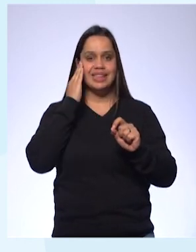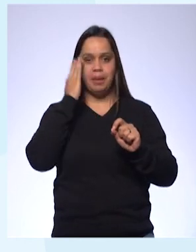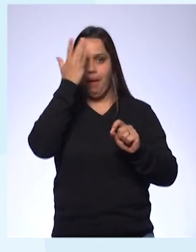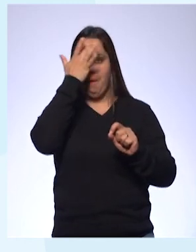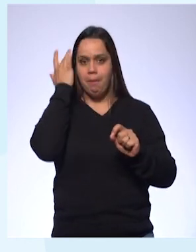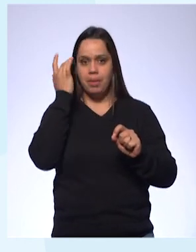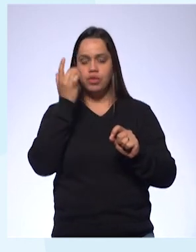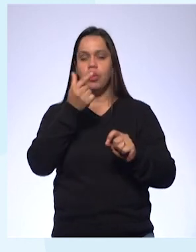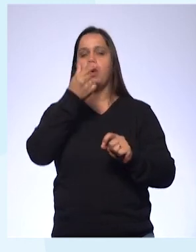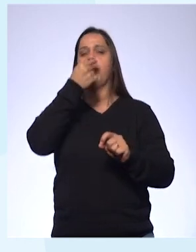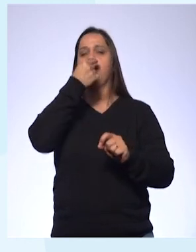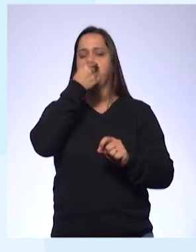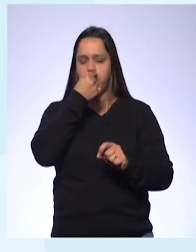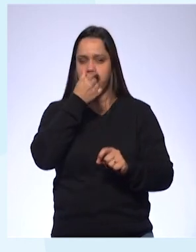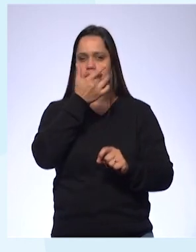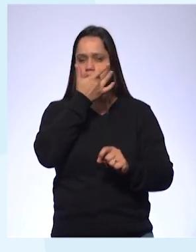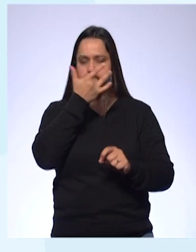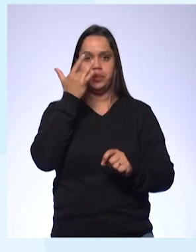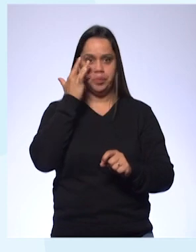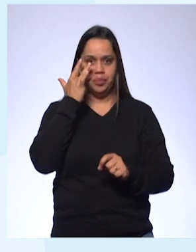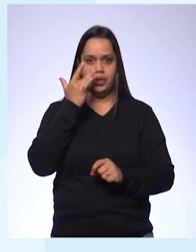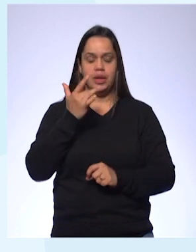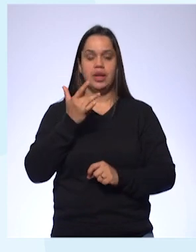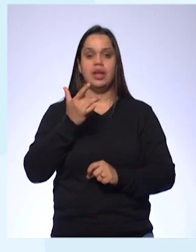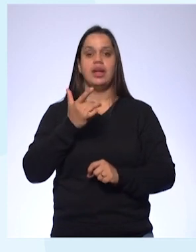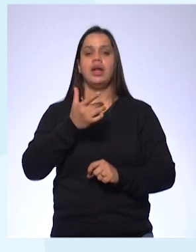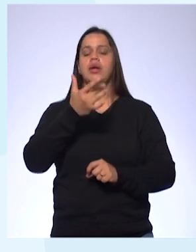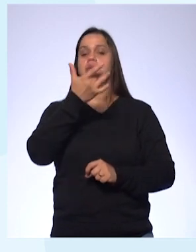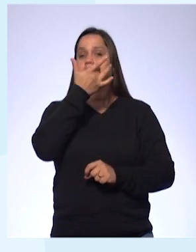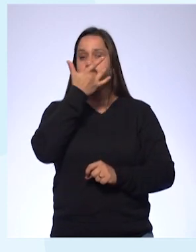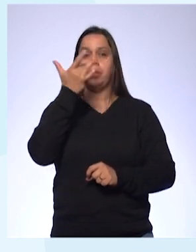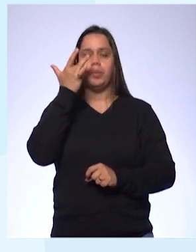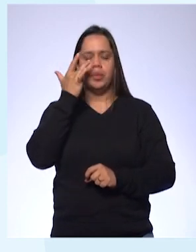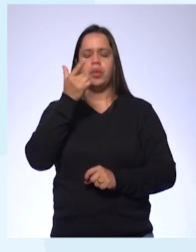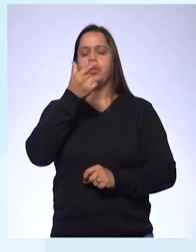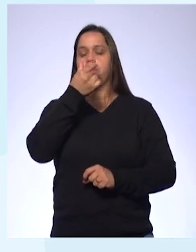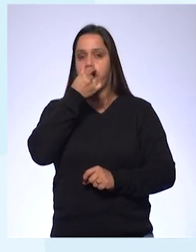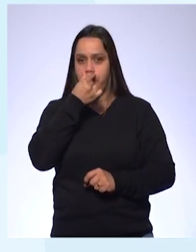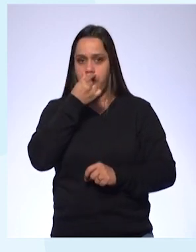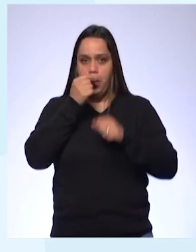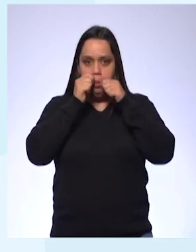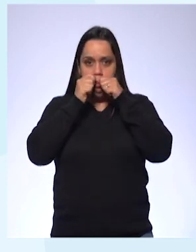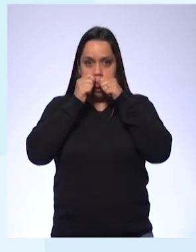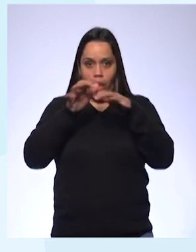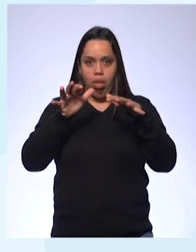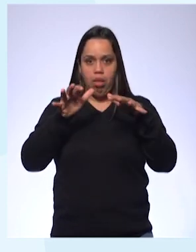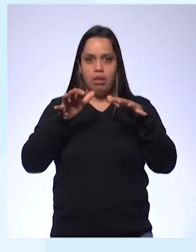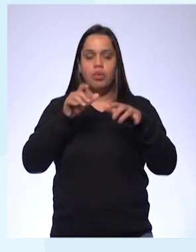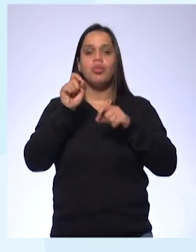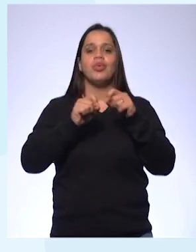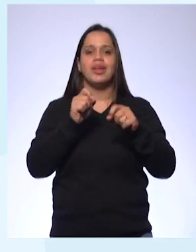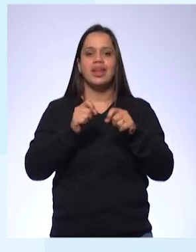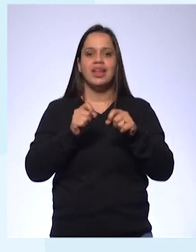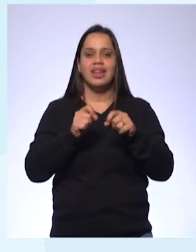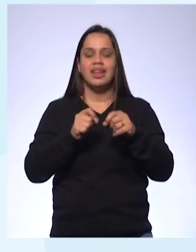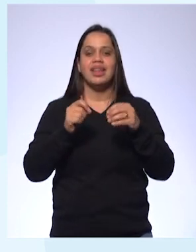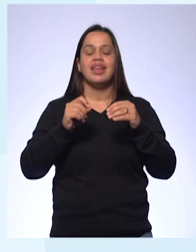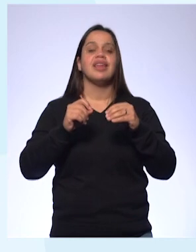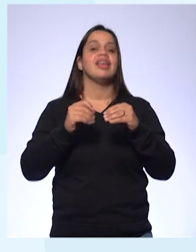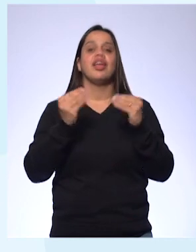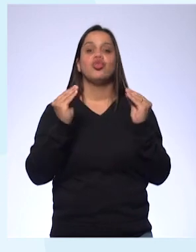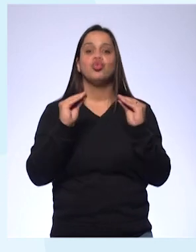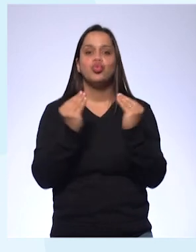pessoas. Porque quando uma pessoa espirra, ela lança no ar partículas, substâncias.